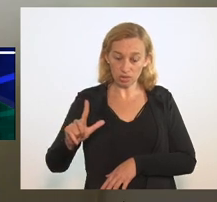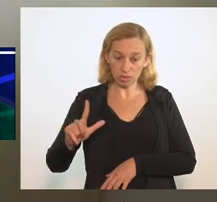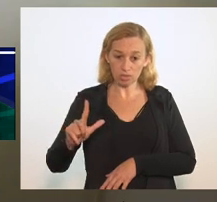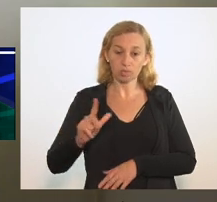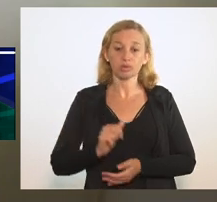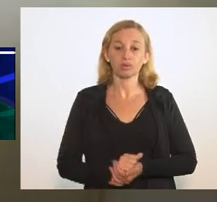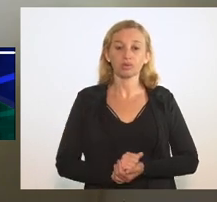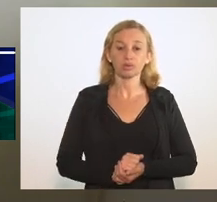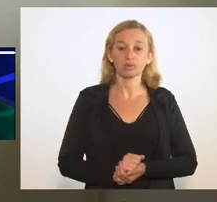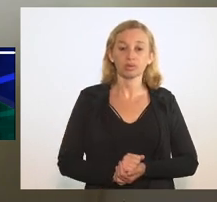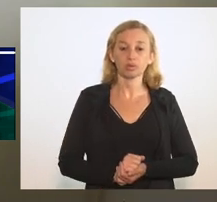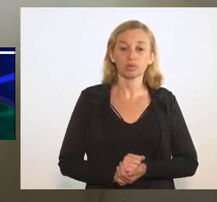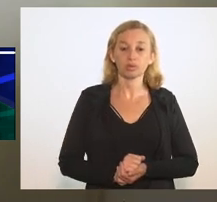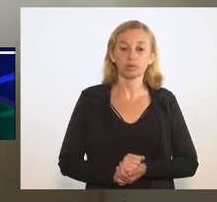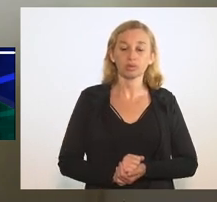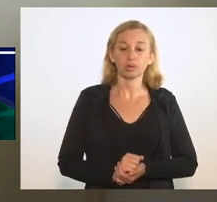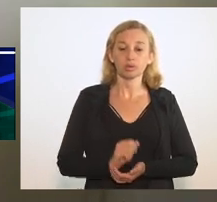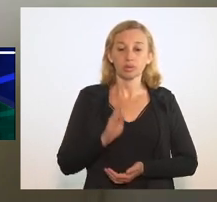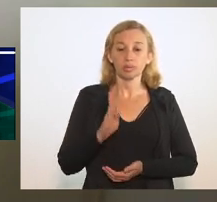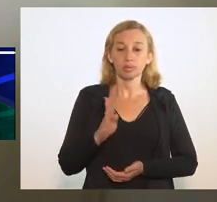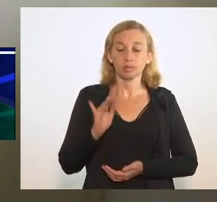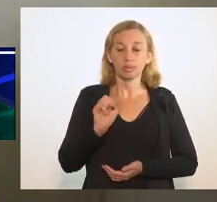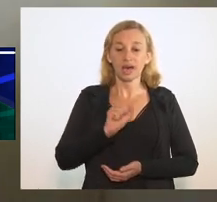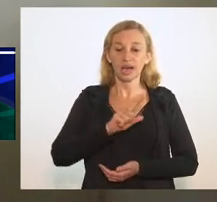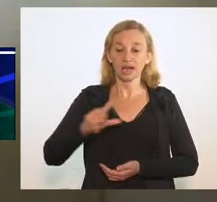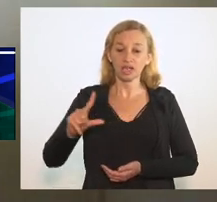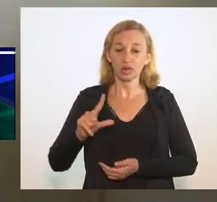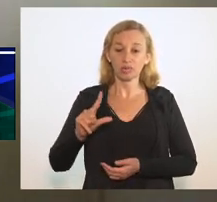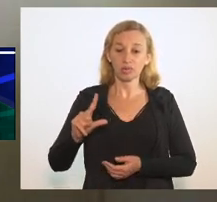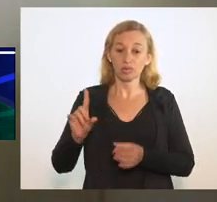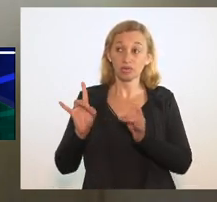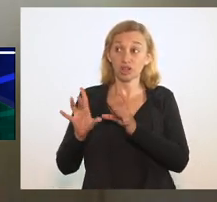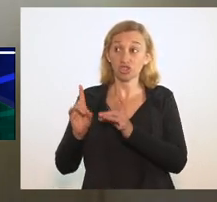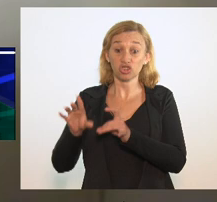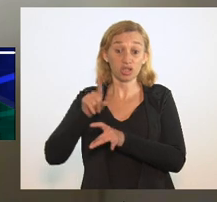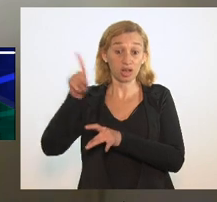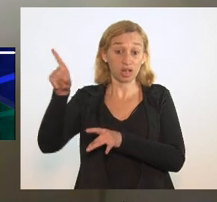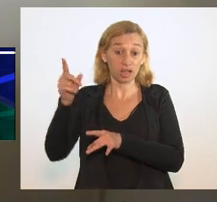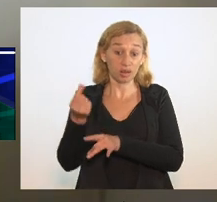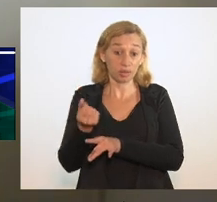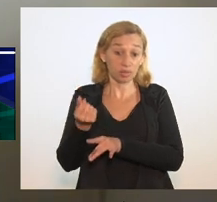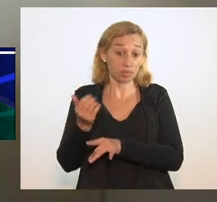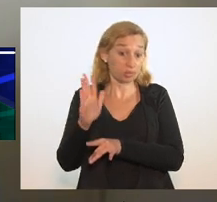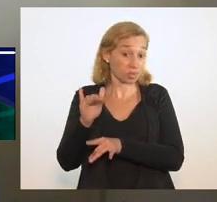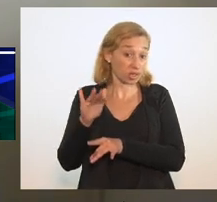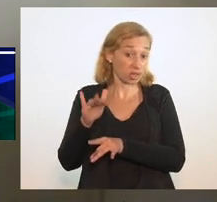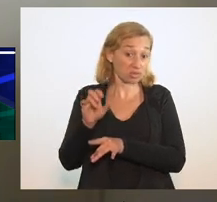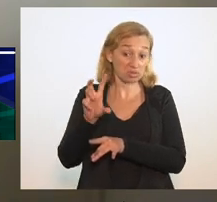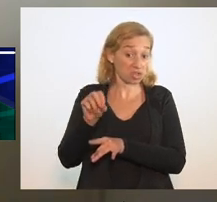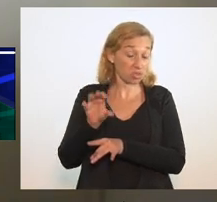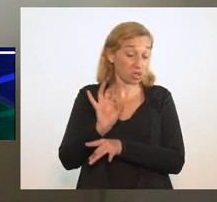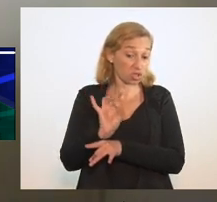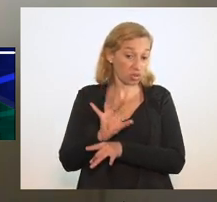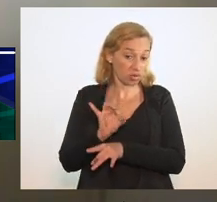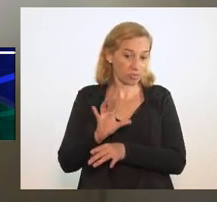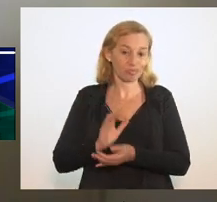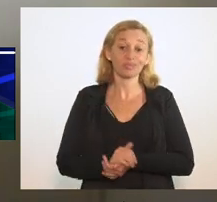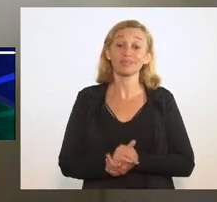subsidiária colocava o barril no mercado internacional pelo preço de mercado de 50.